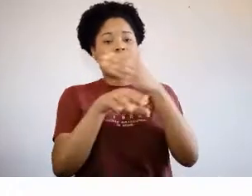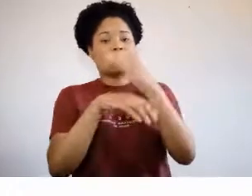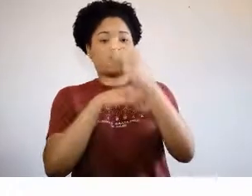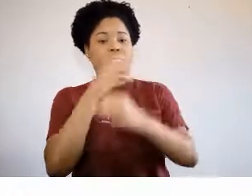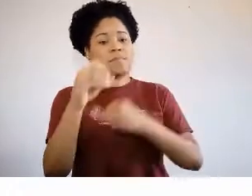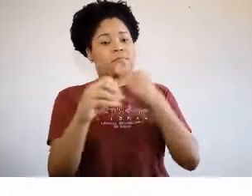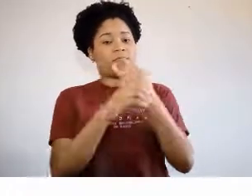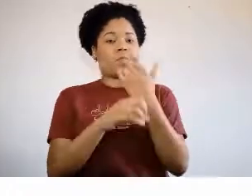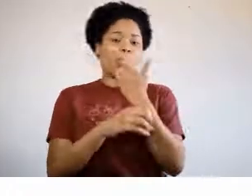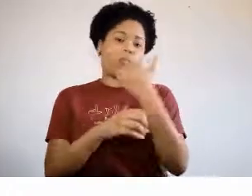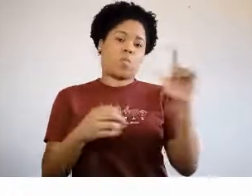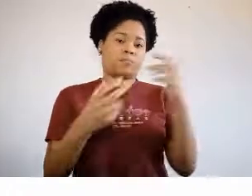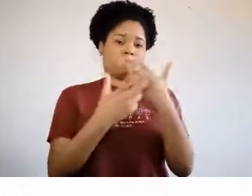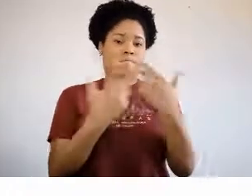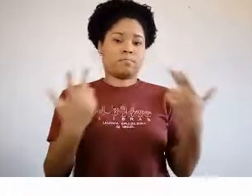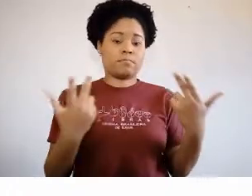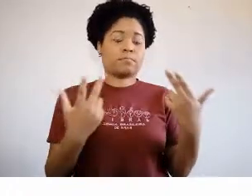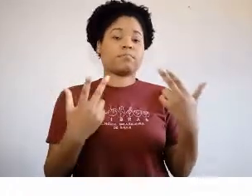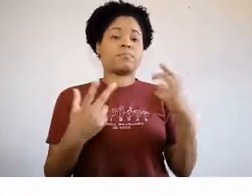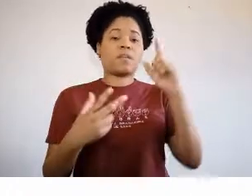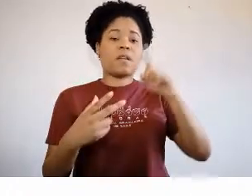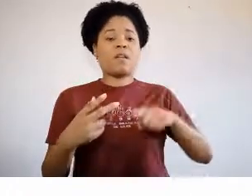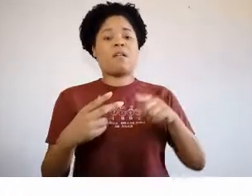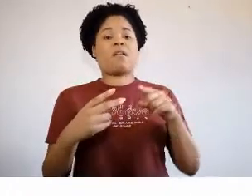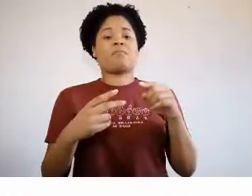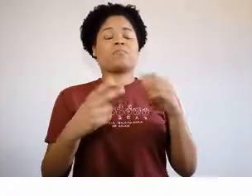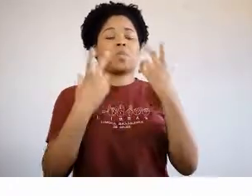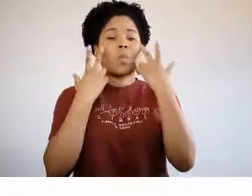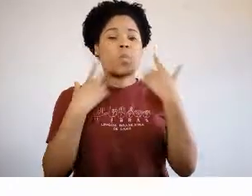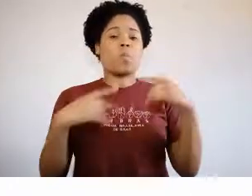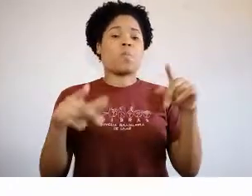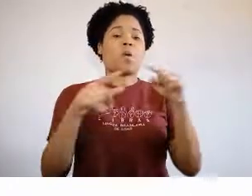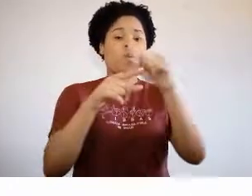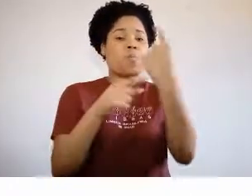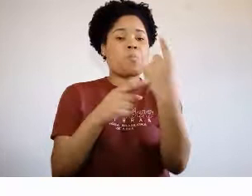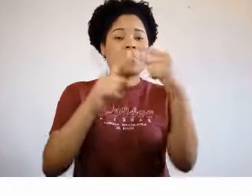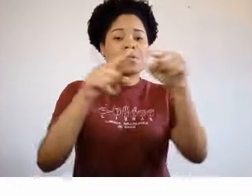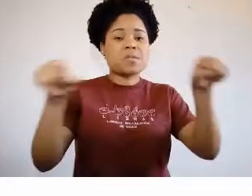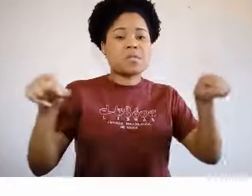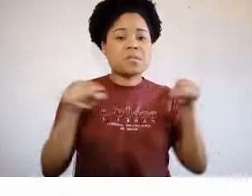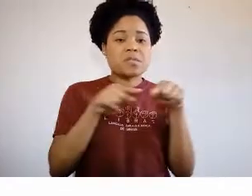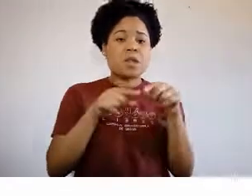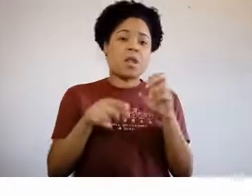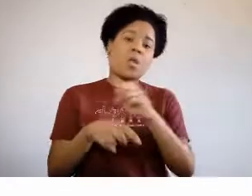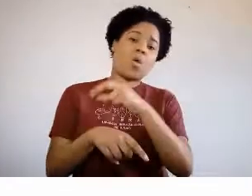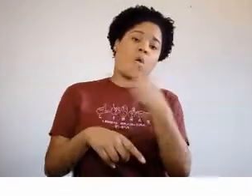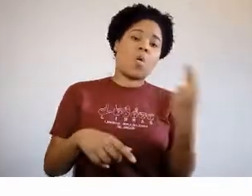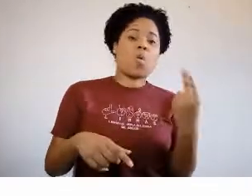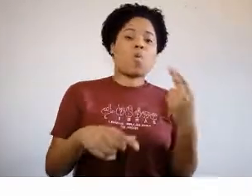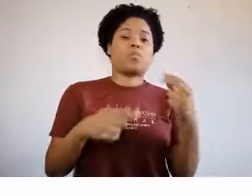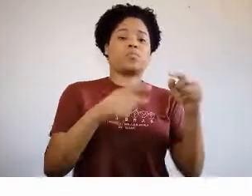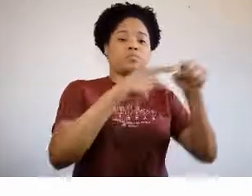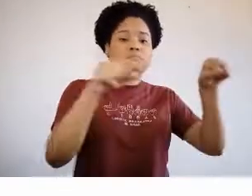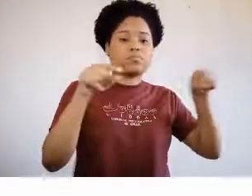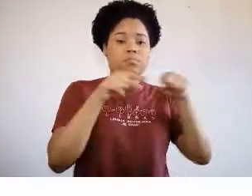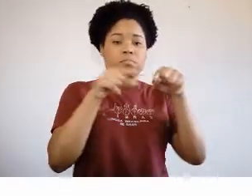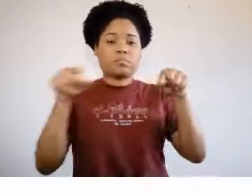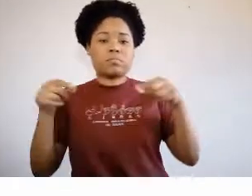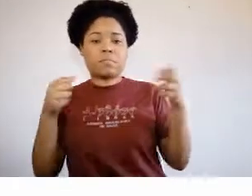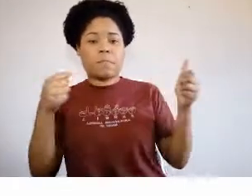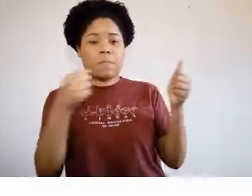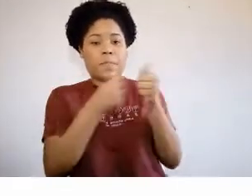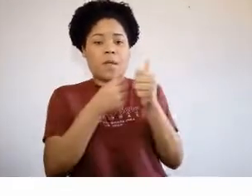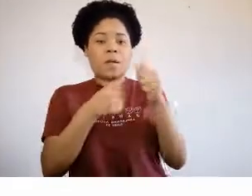acesso à internet, entre outros serviços. Geralmente ela fica instalada numa sala ou então em